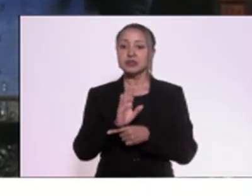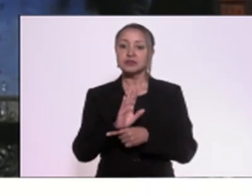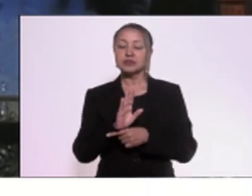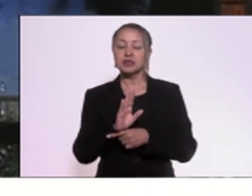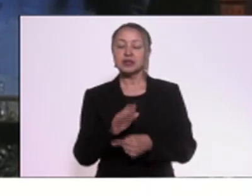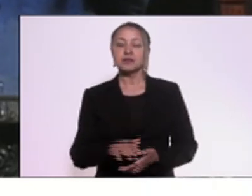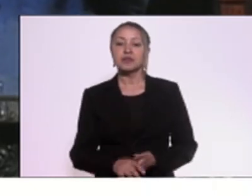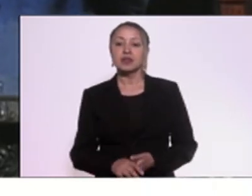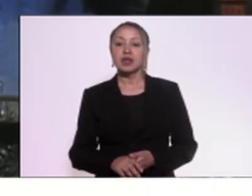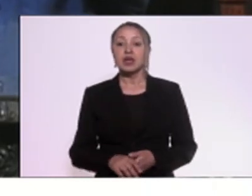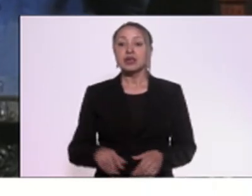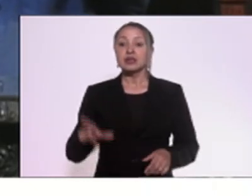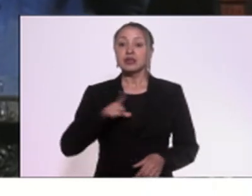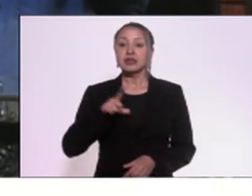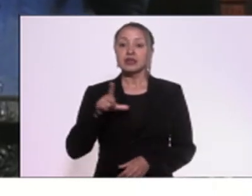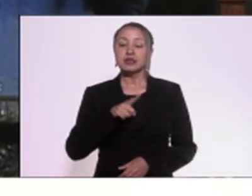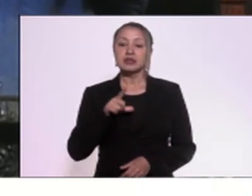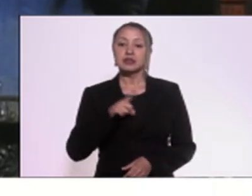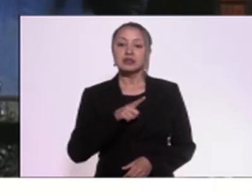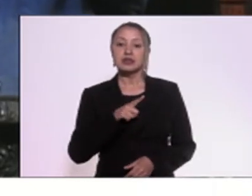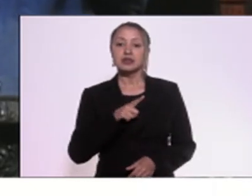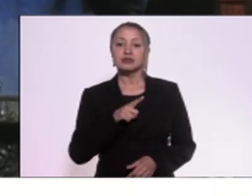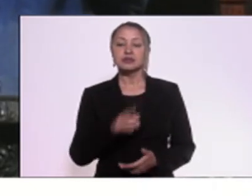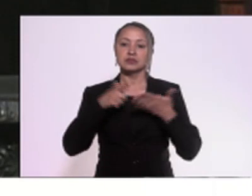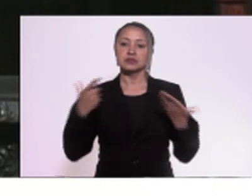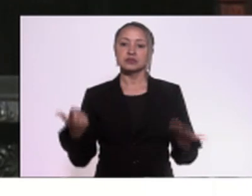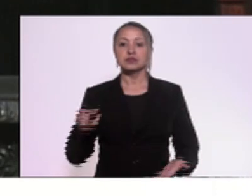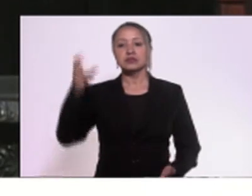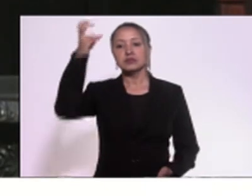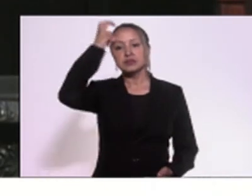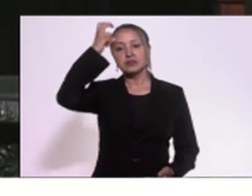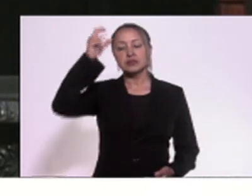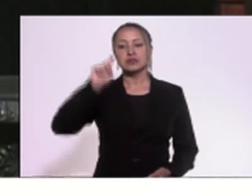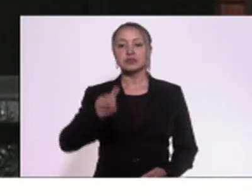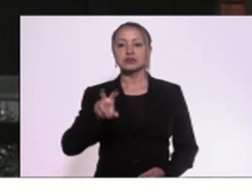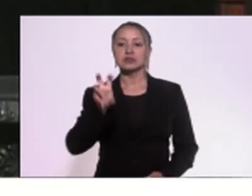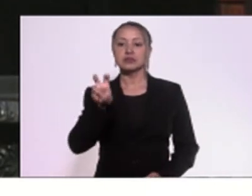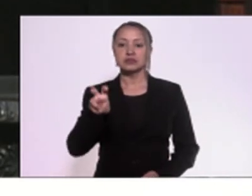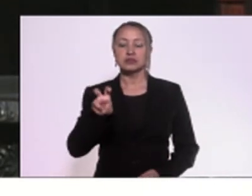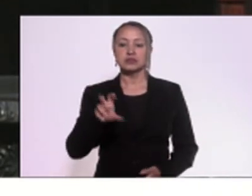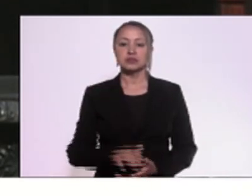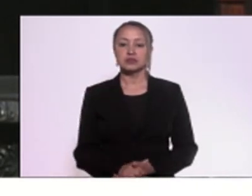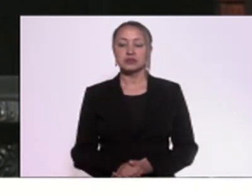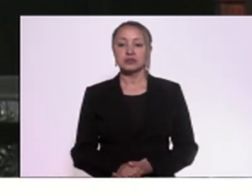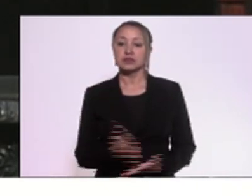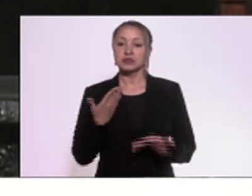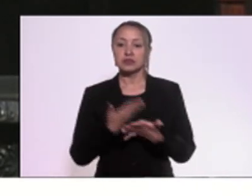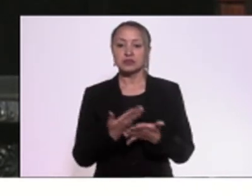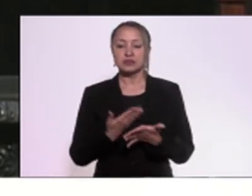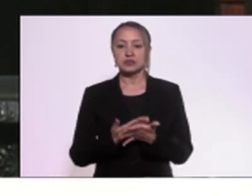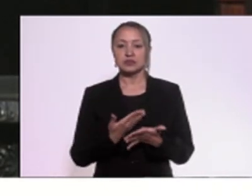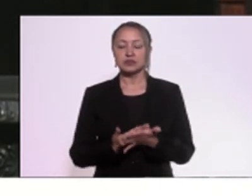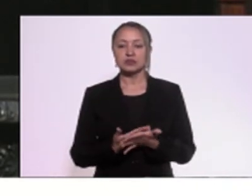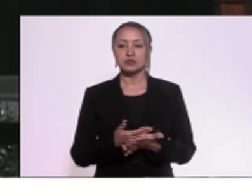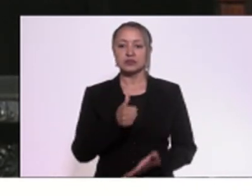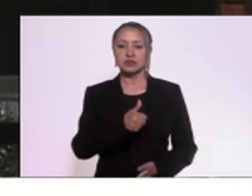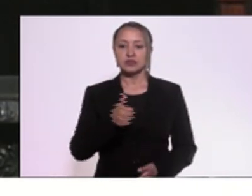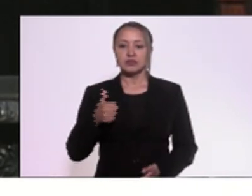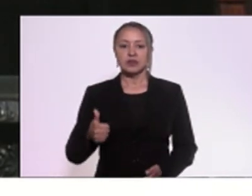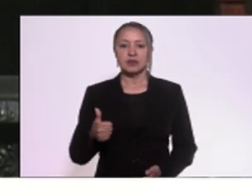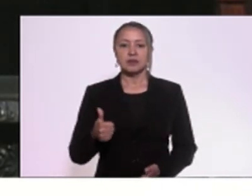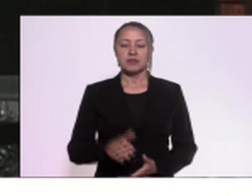tem. Adailton Medeiros é fundador da primeira sala popular de cinema digital do Brasil.